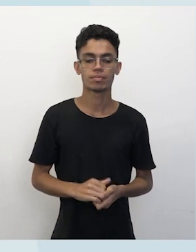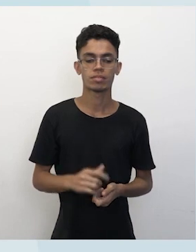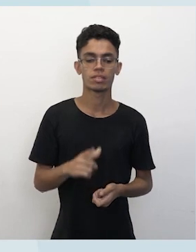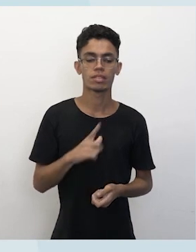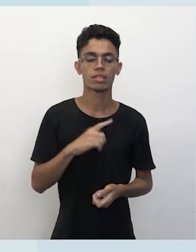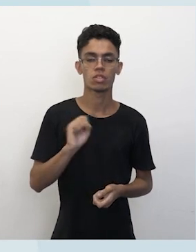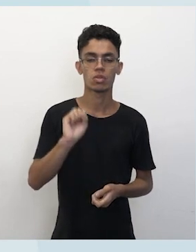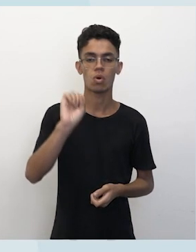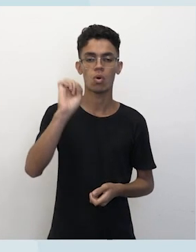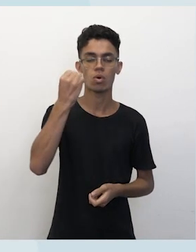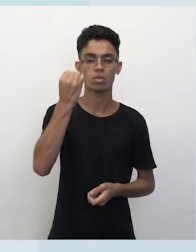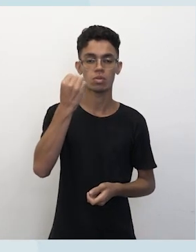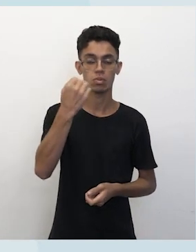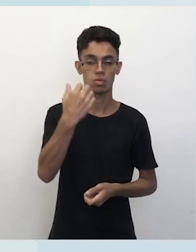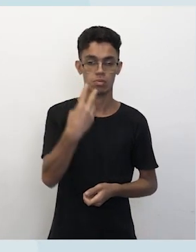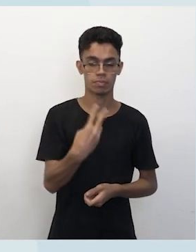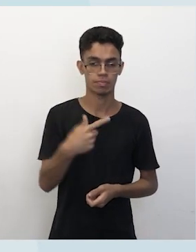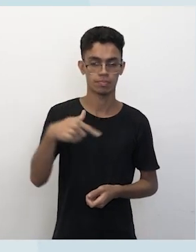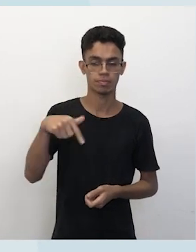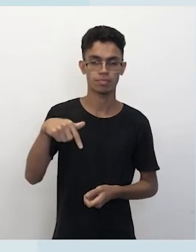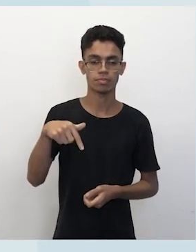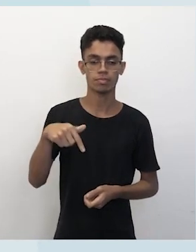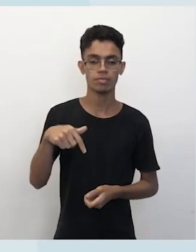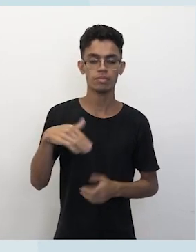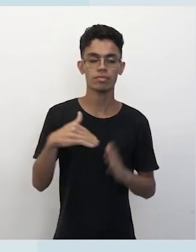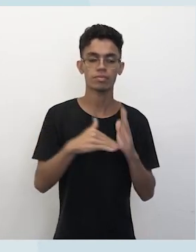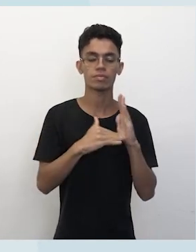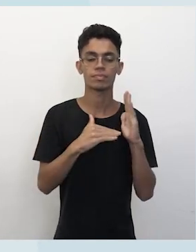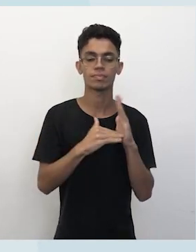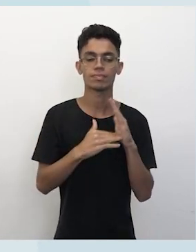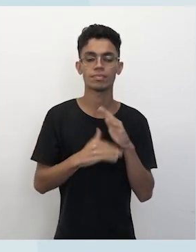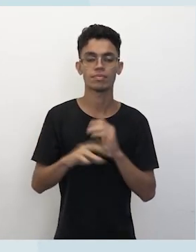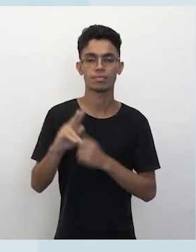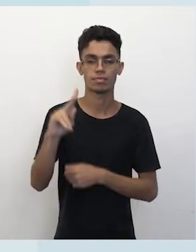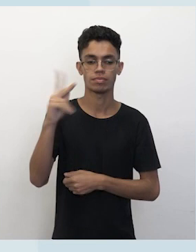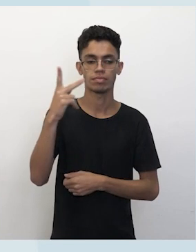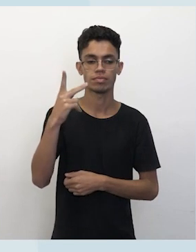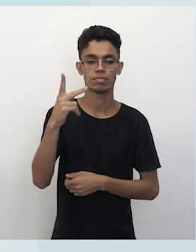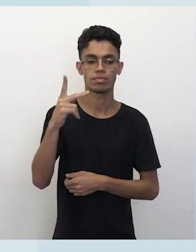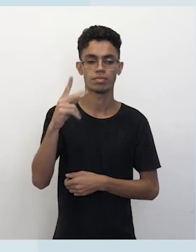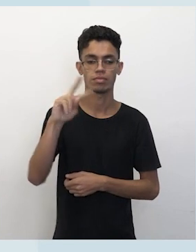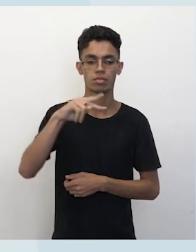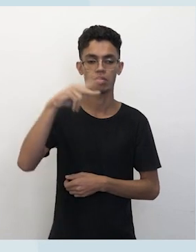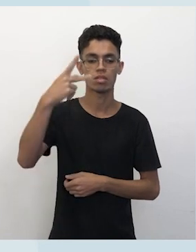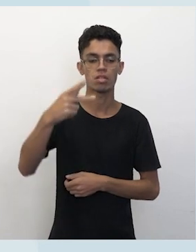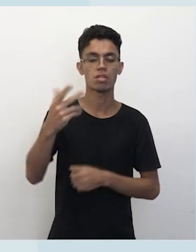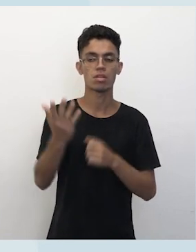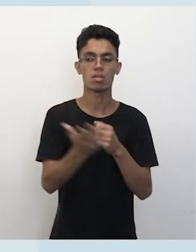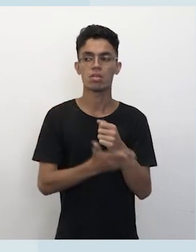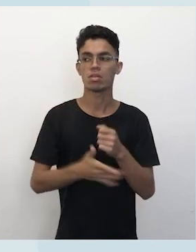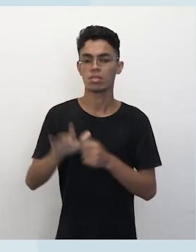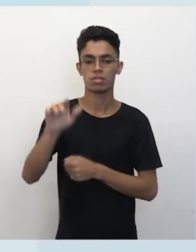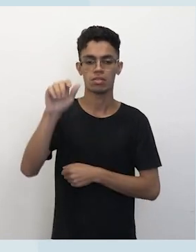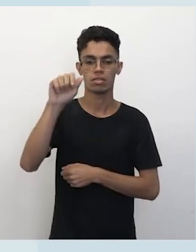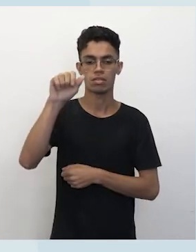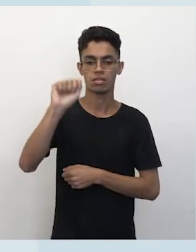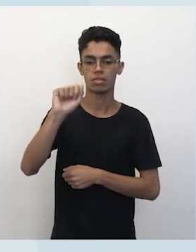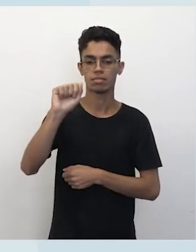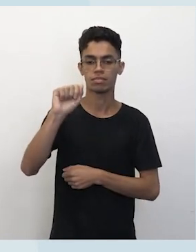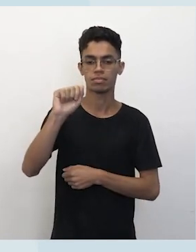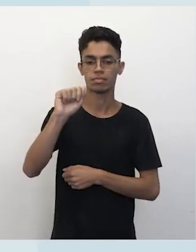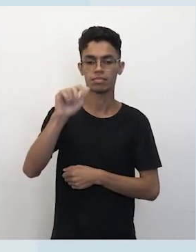sobre 27, tudo bem? A última também, na letra H, as potências com a base A, expoente